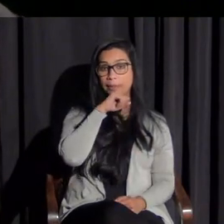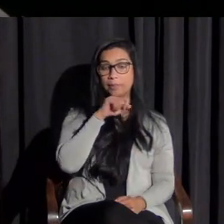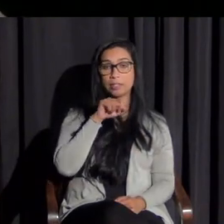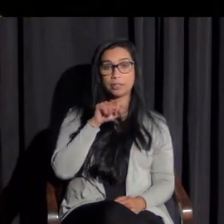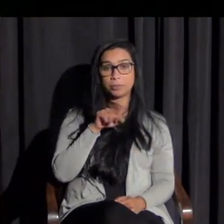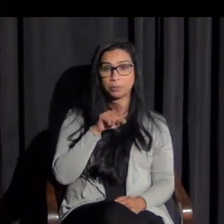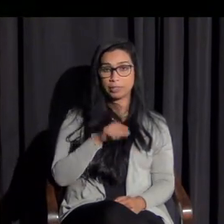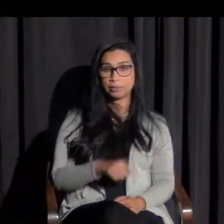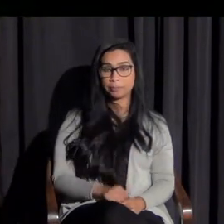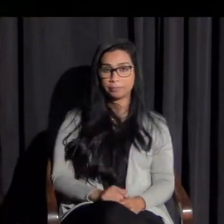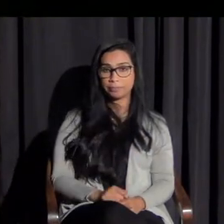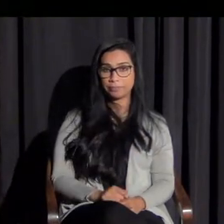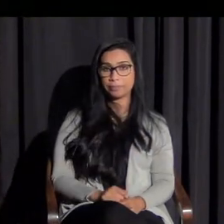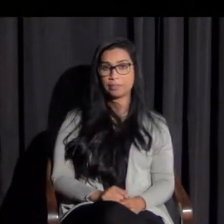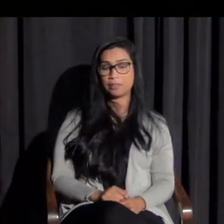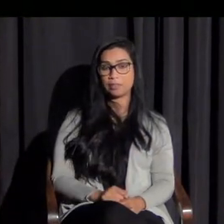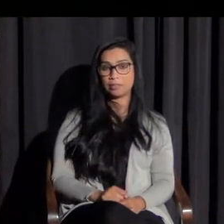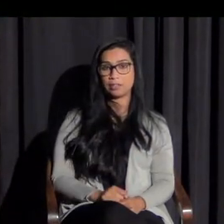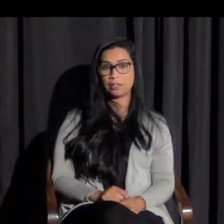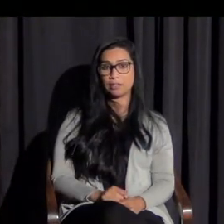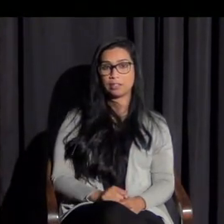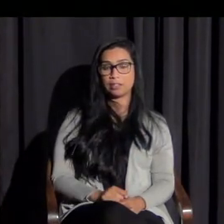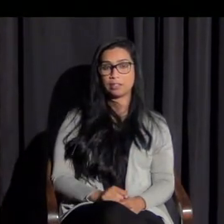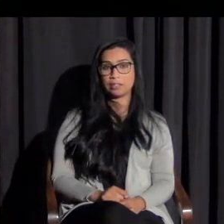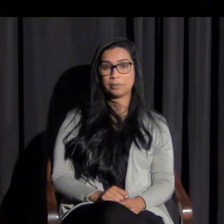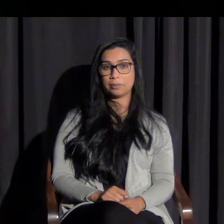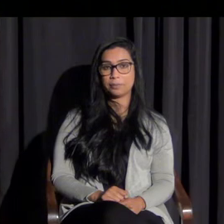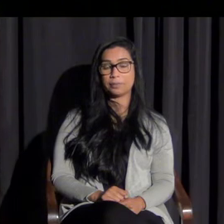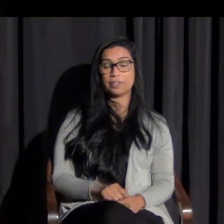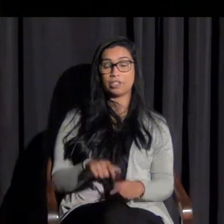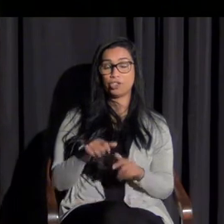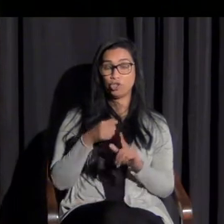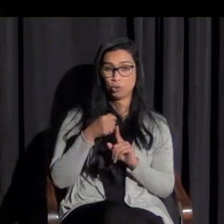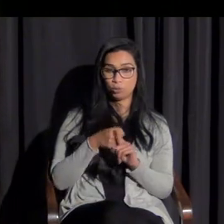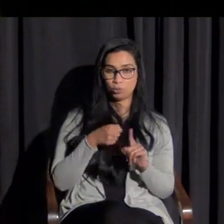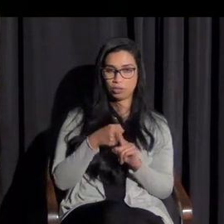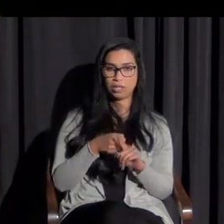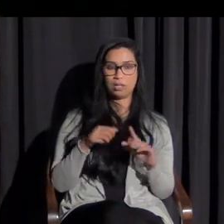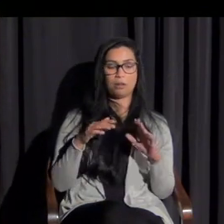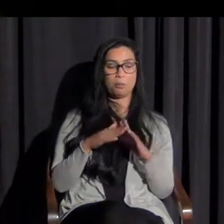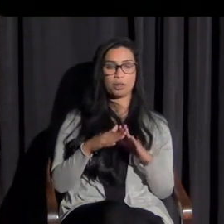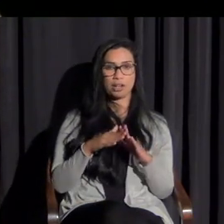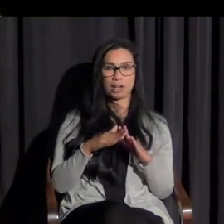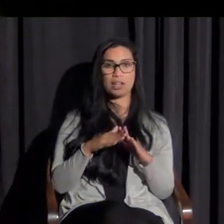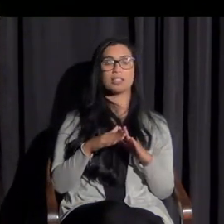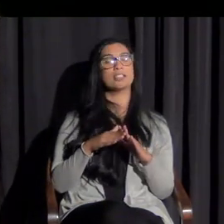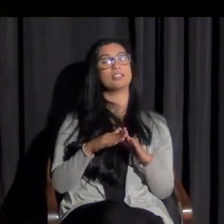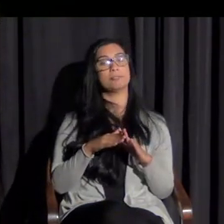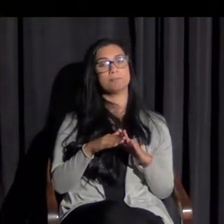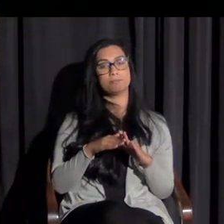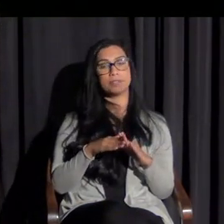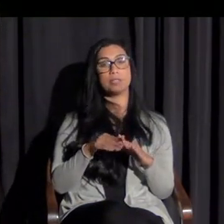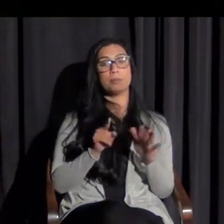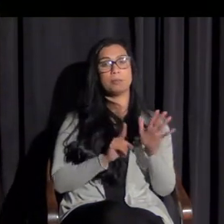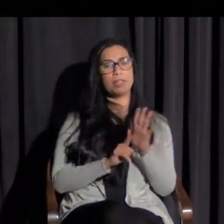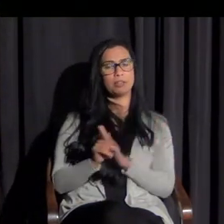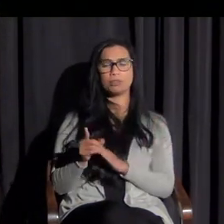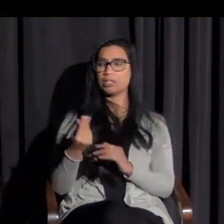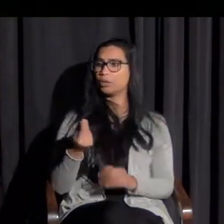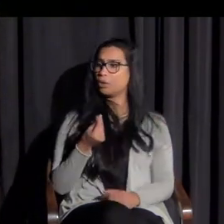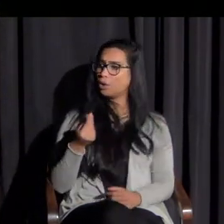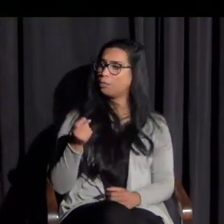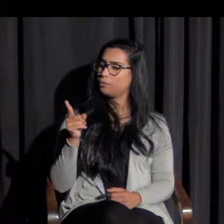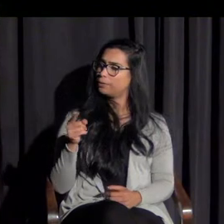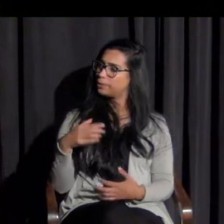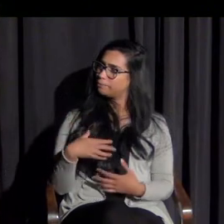é liderança desse movimento de luta por moradia, e aí eu faço também a pergunta como é que ela percebe essa relação com